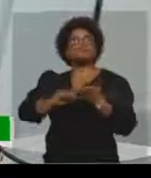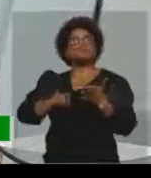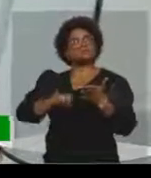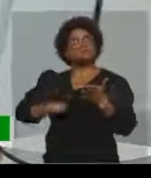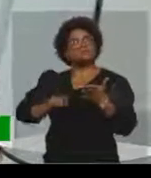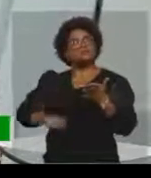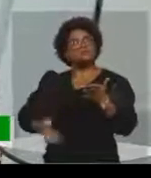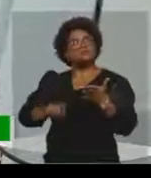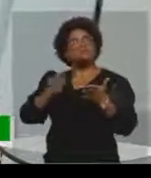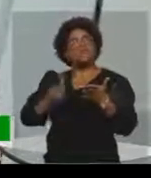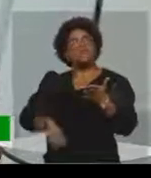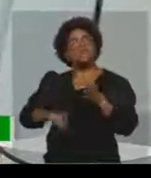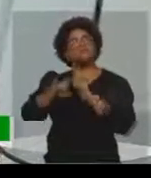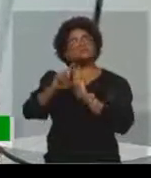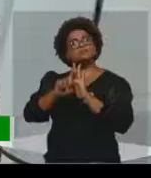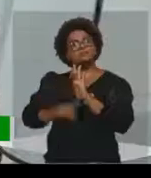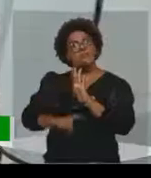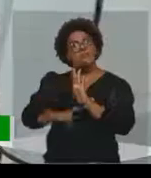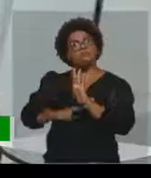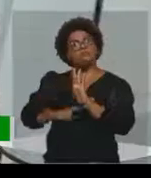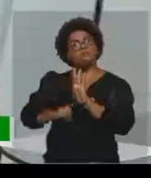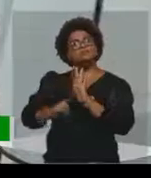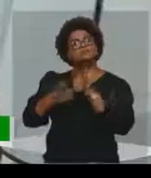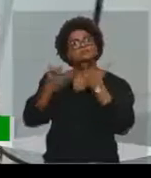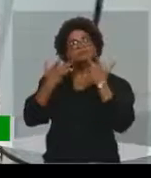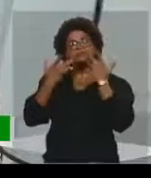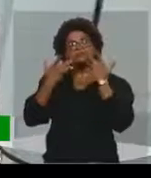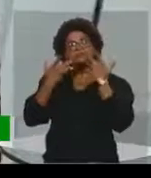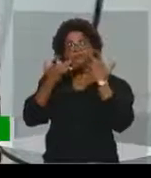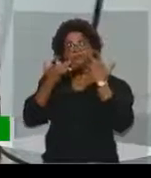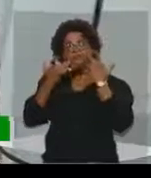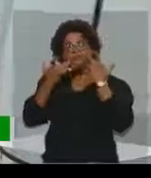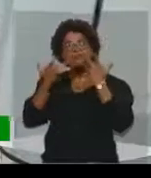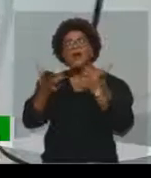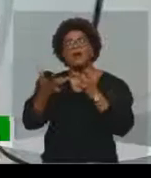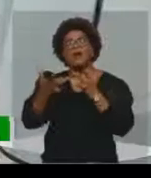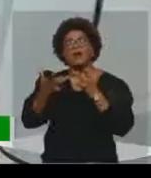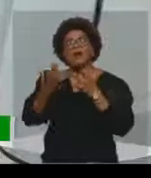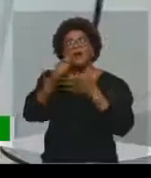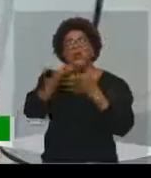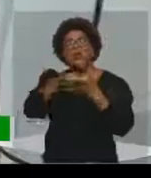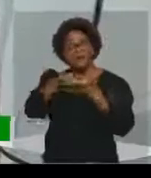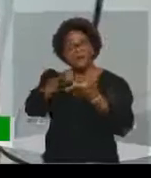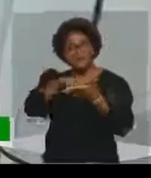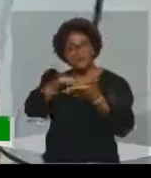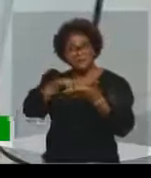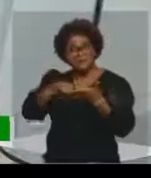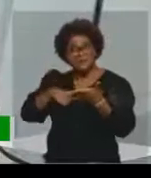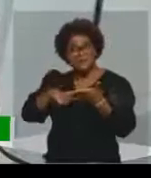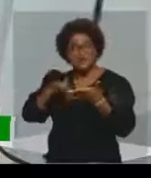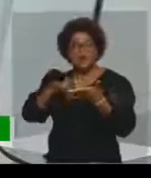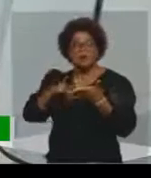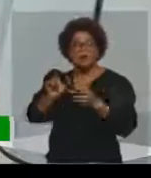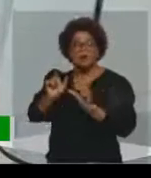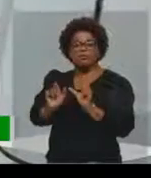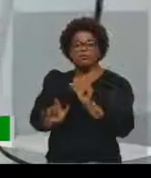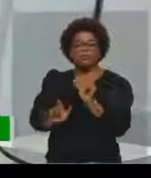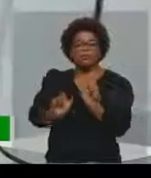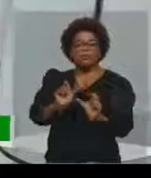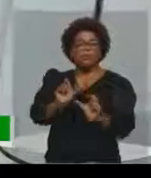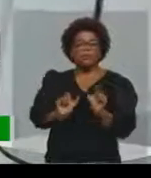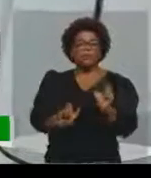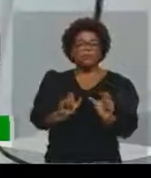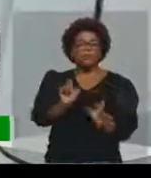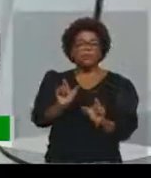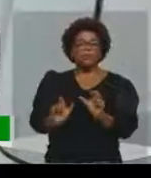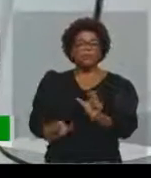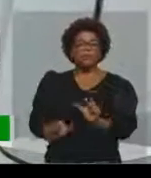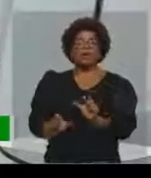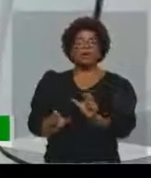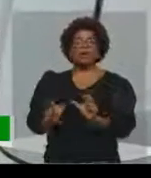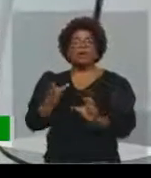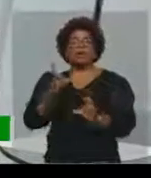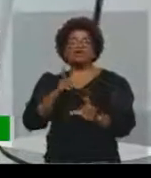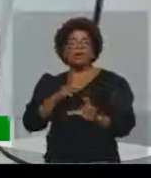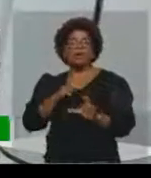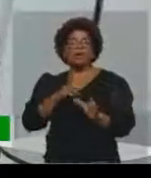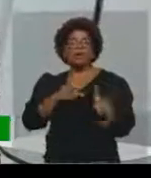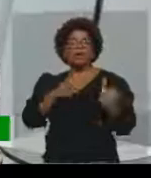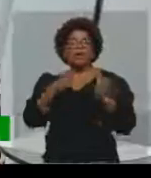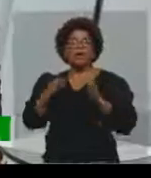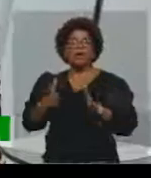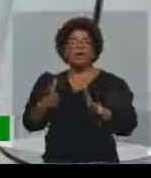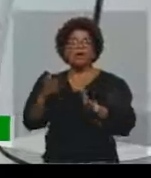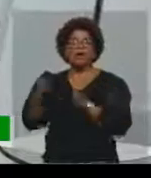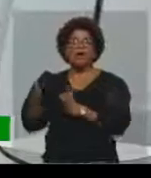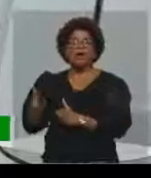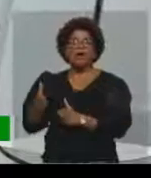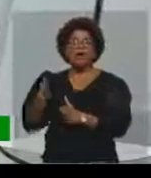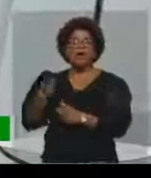texto teatral escrito, e ali nós temos as personagens, cenas, atos, como nós vimos na aula,